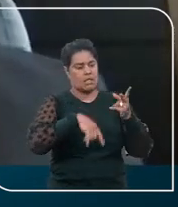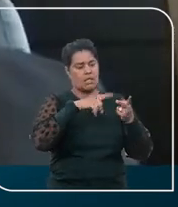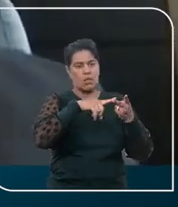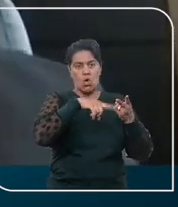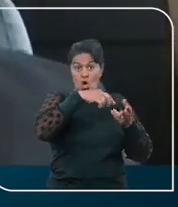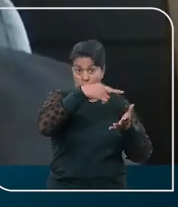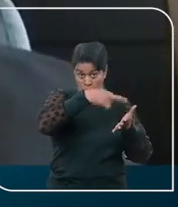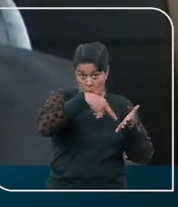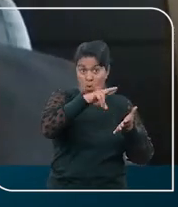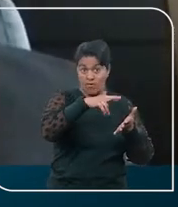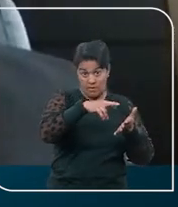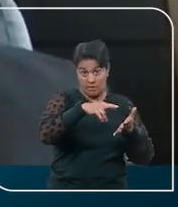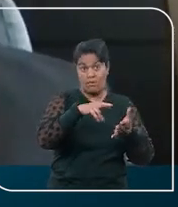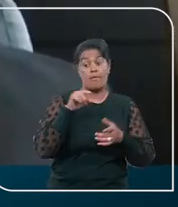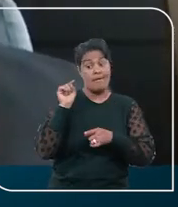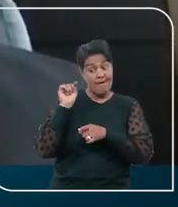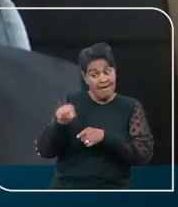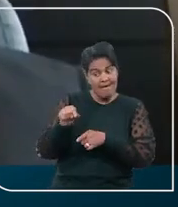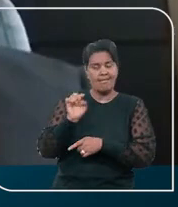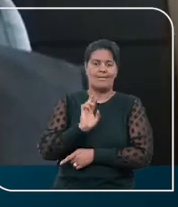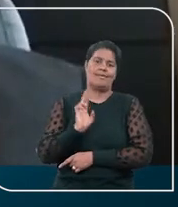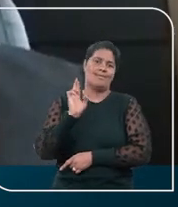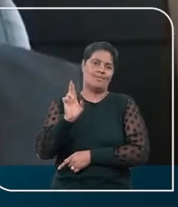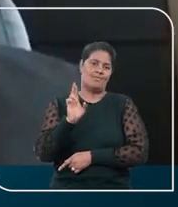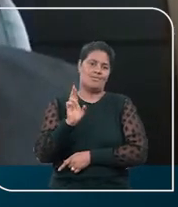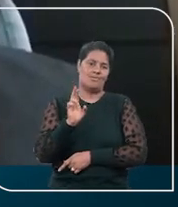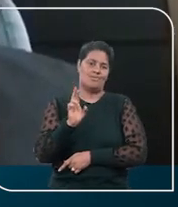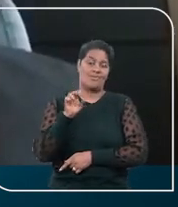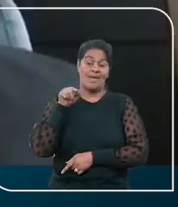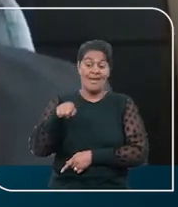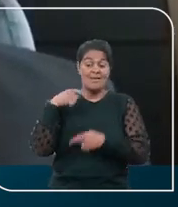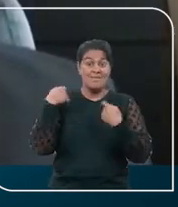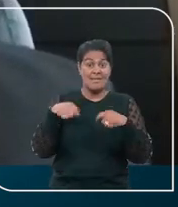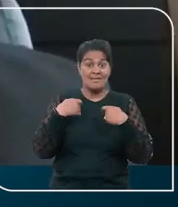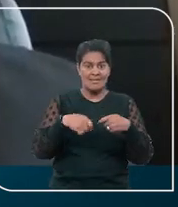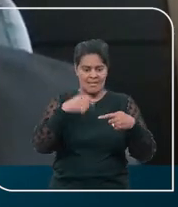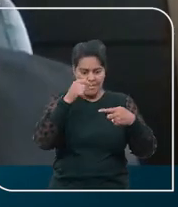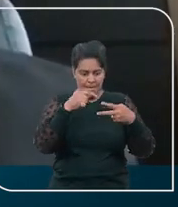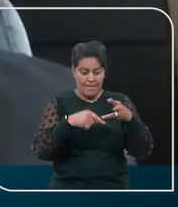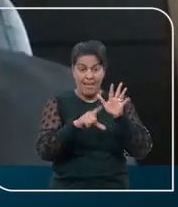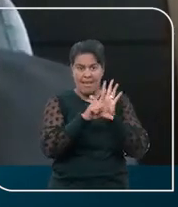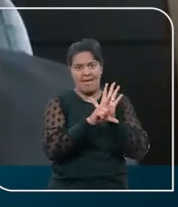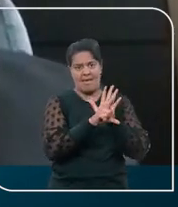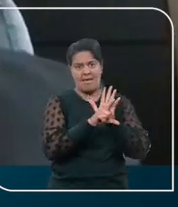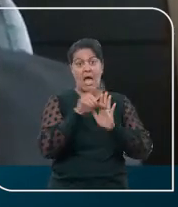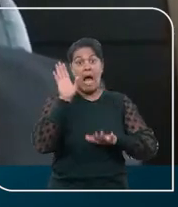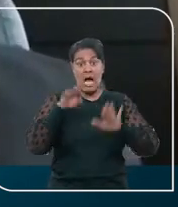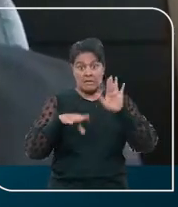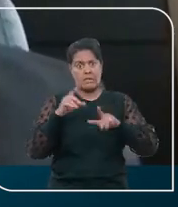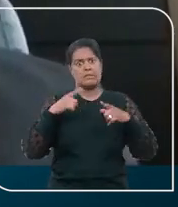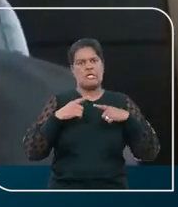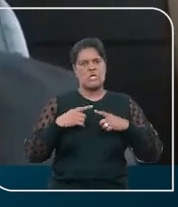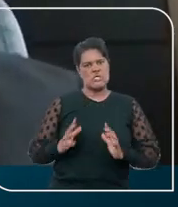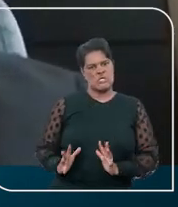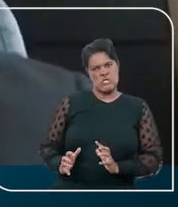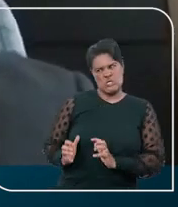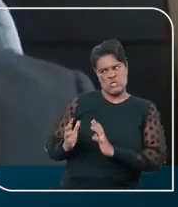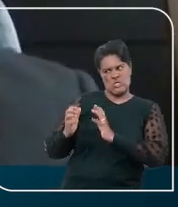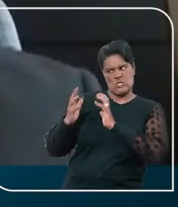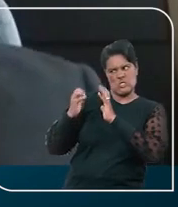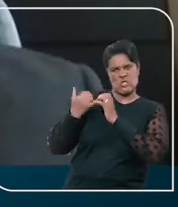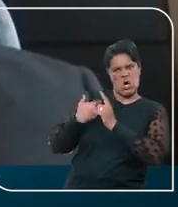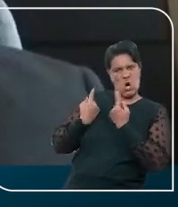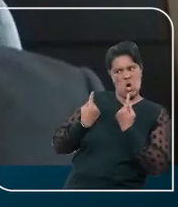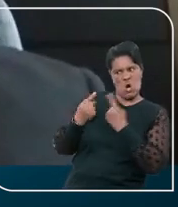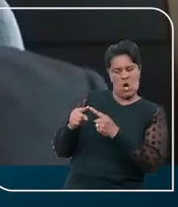muito sensível, porque o síndico, ao aplicar as normas, ele adquire, não raro, inimizades, ele adquire perseguidores, pessoas que não